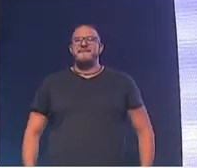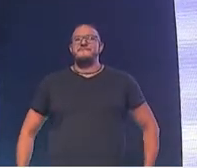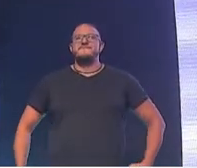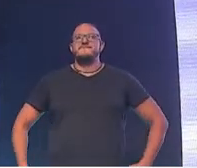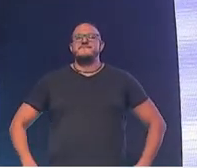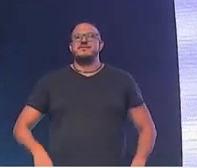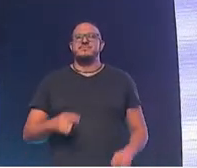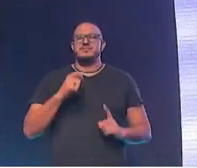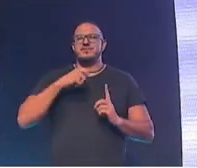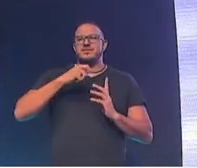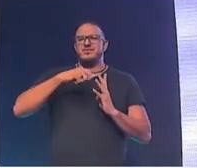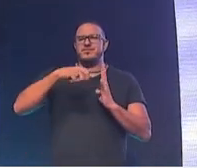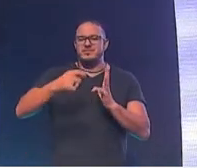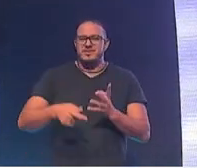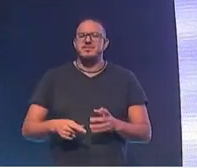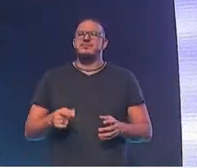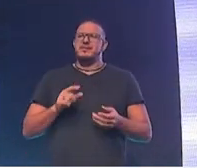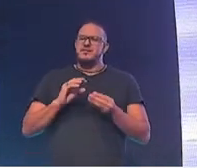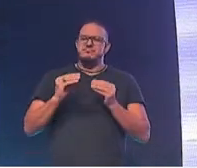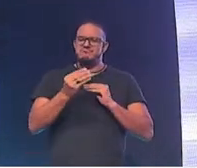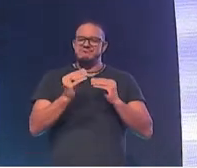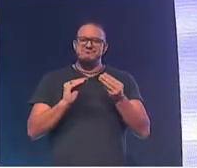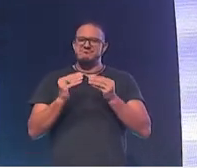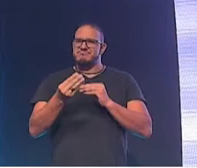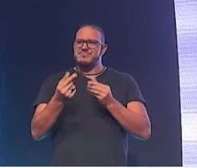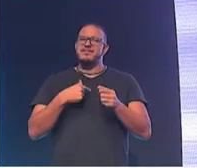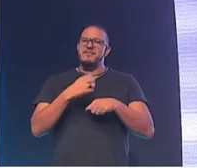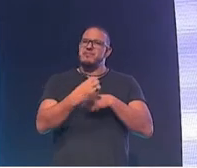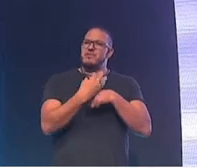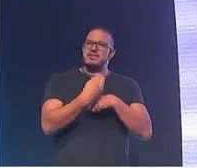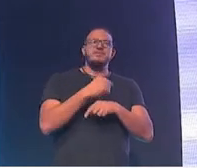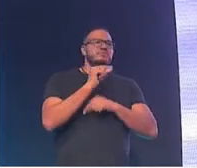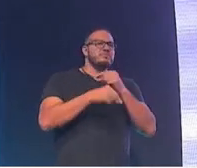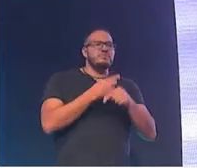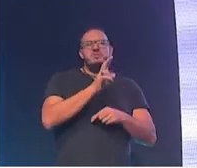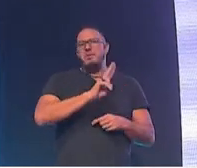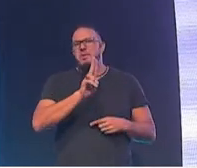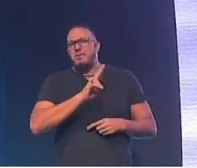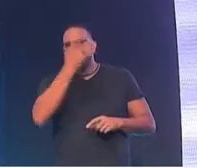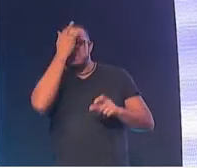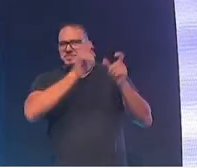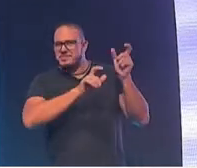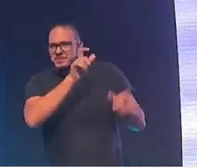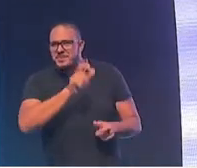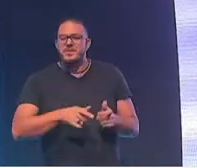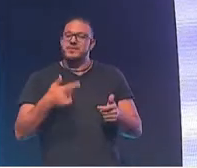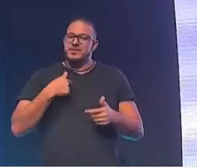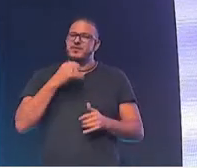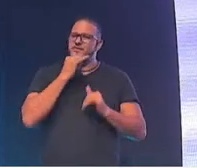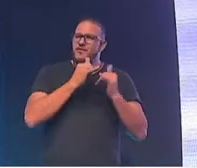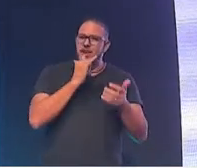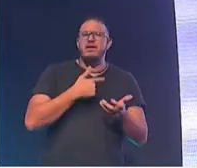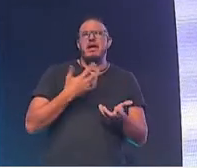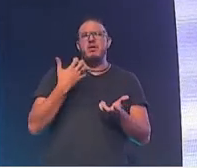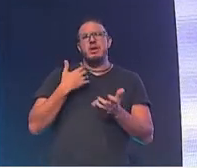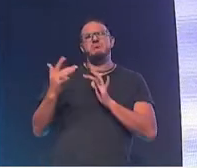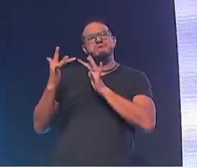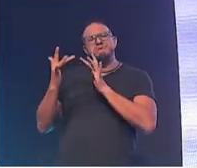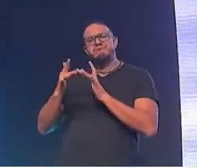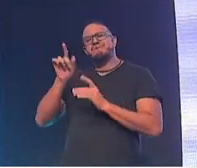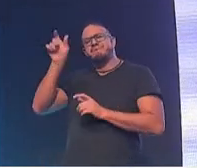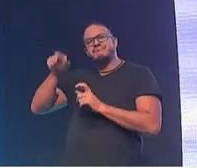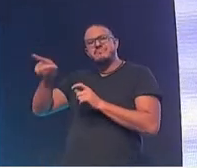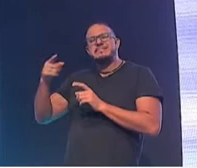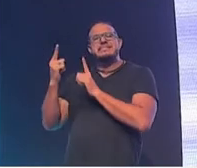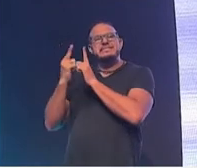cada 4 meses. Aí vai fazendo um joguinho aqui para mim, passando as pessoas, e eu vou falando se eu quero entrar em contato todo mês, todo